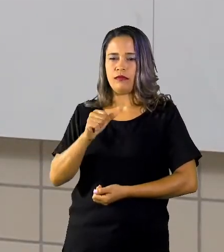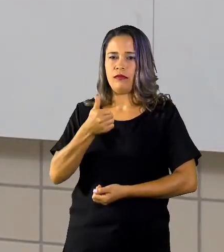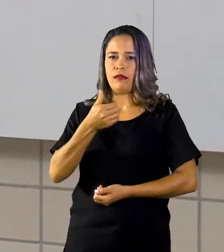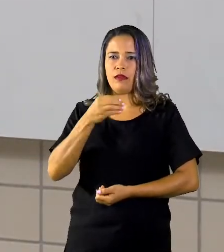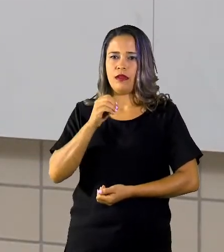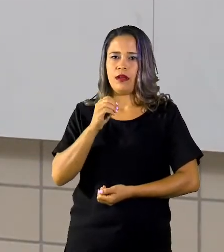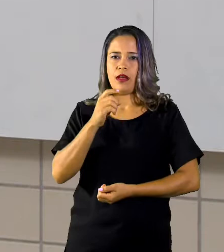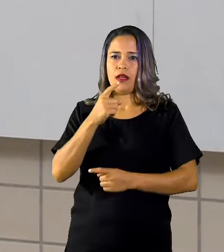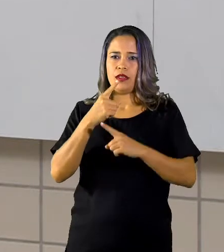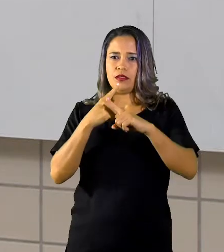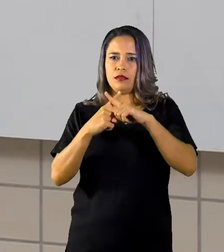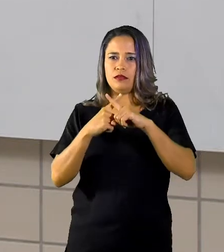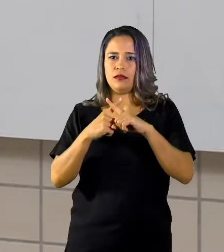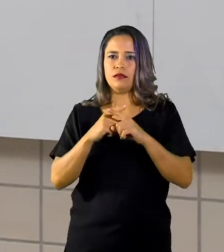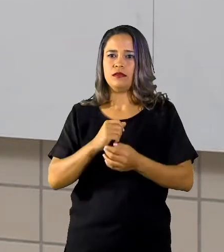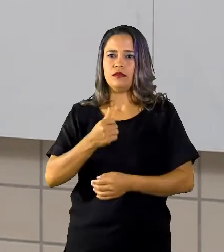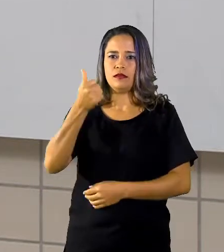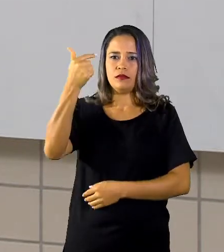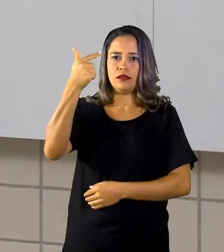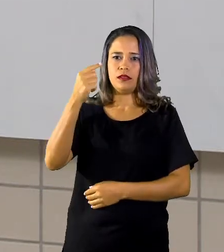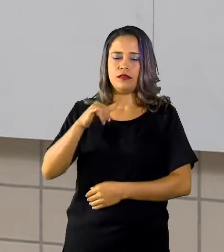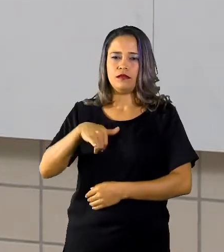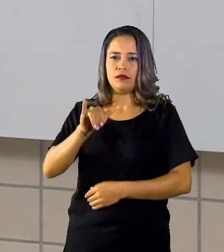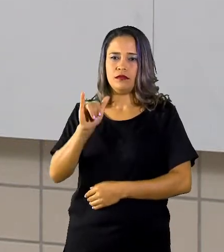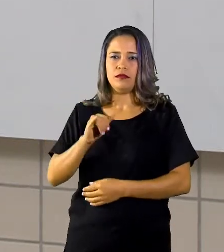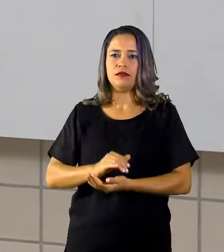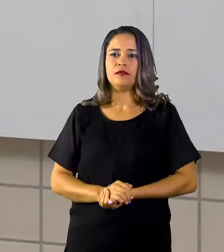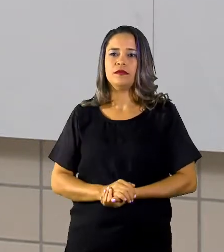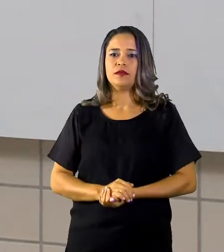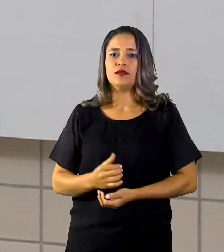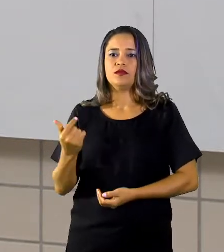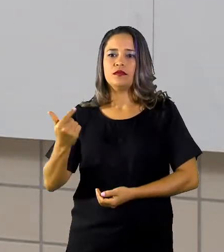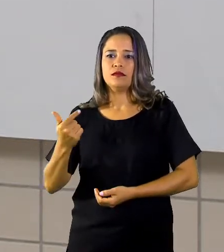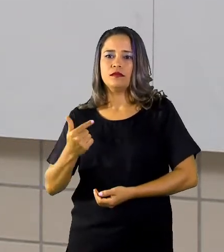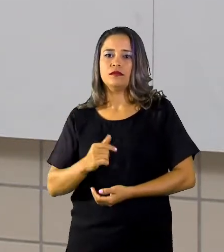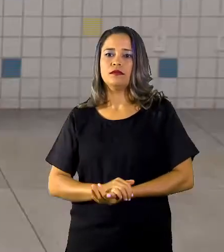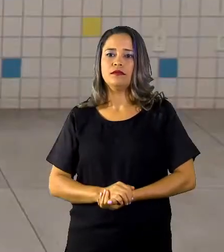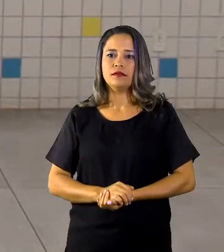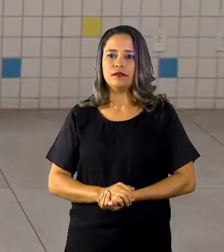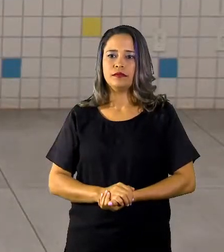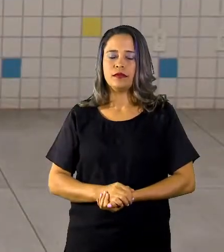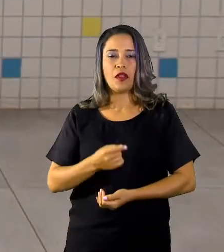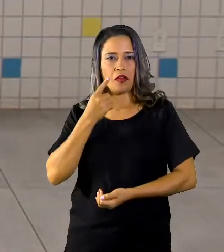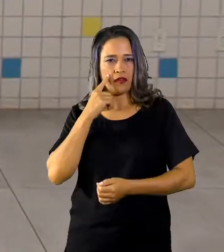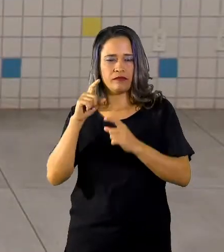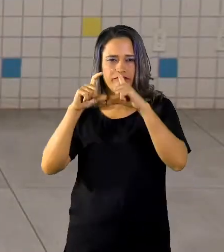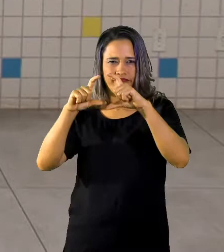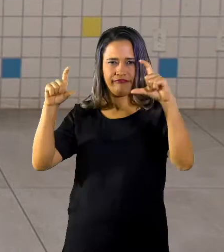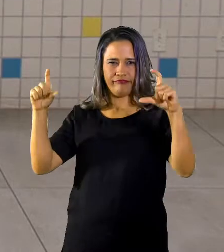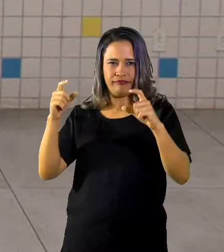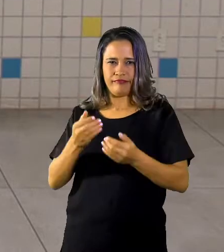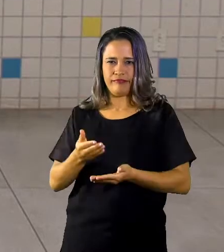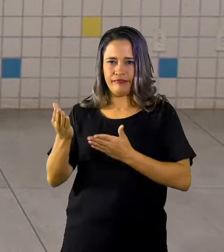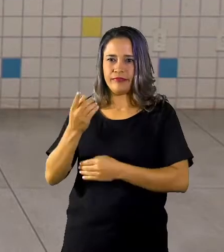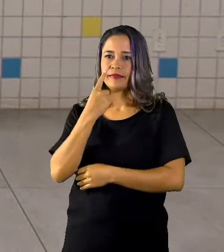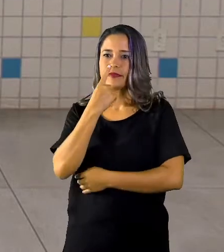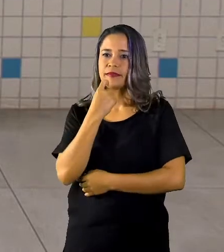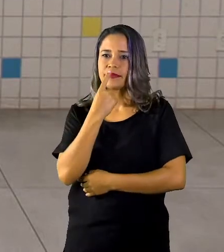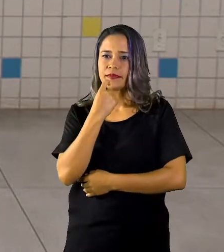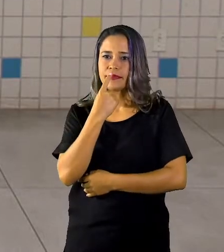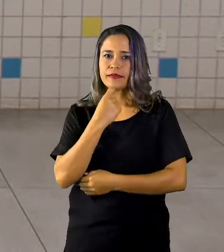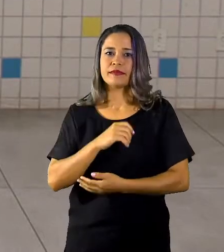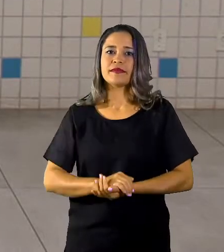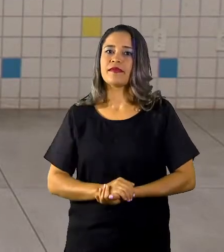o nosso monômio menos 3x ao quadrado y. Eu destaquei para vocês em vermelho a nossa